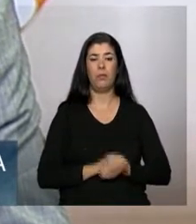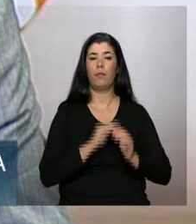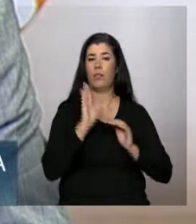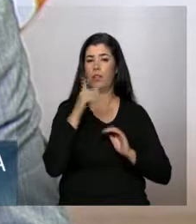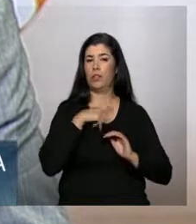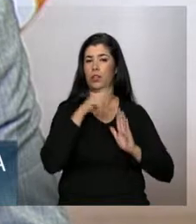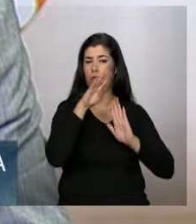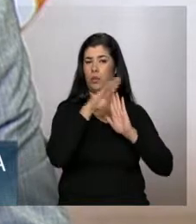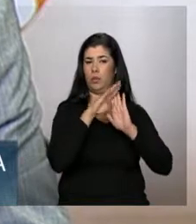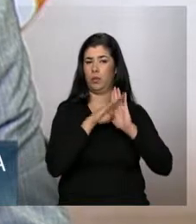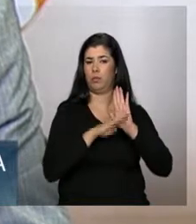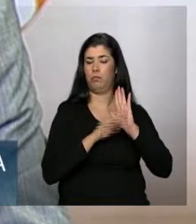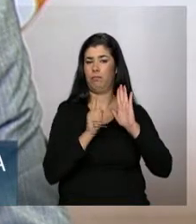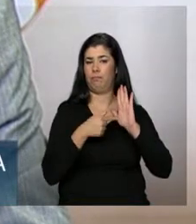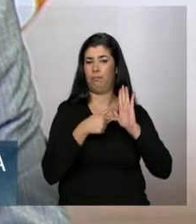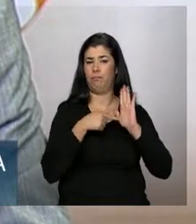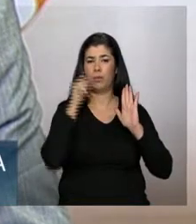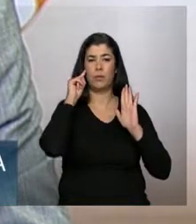programados,